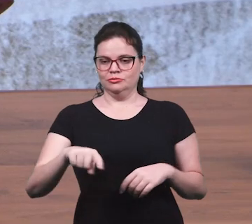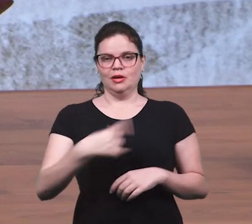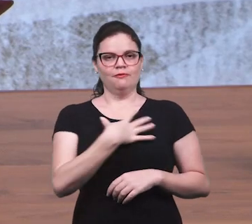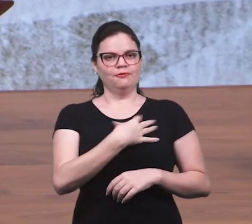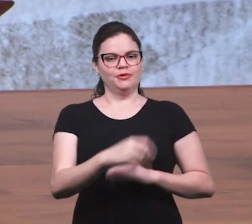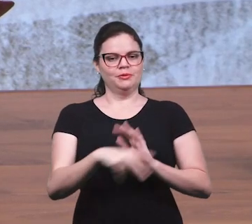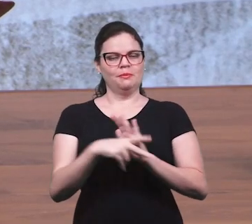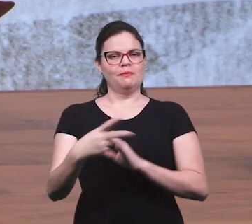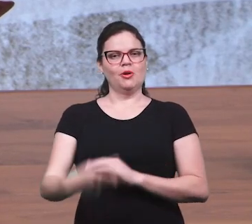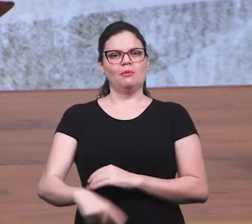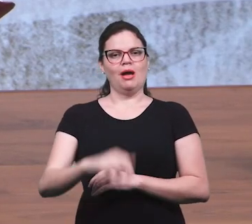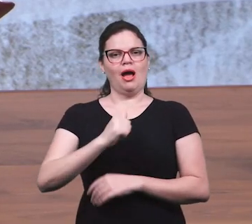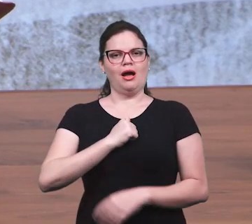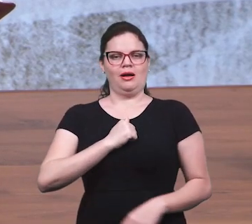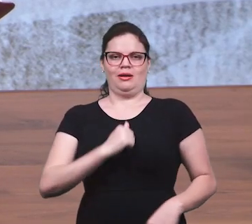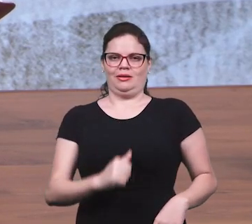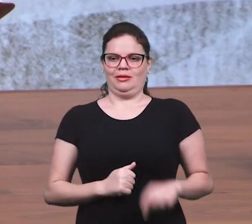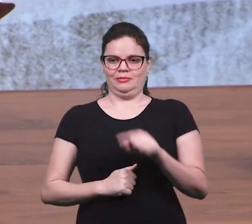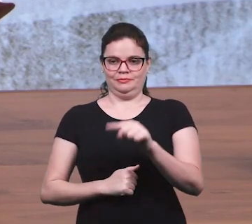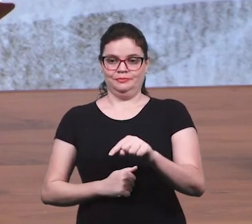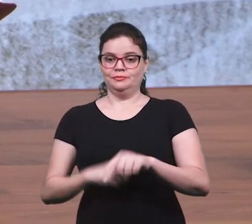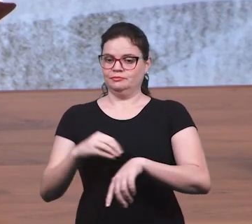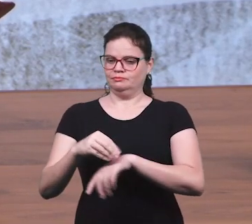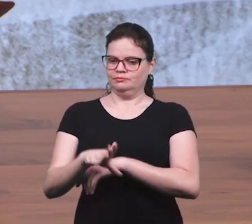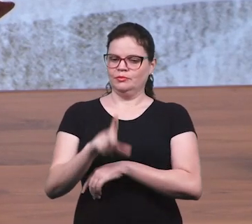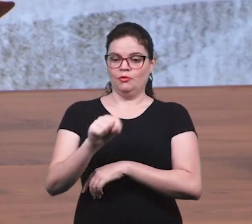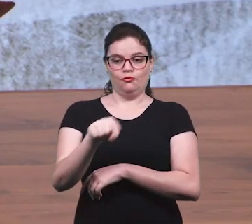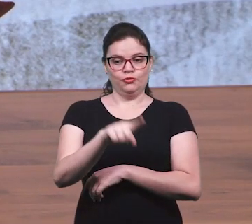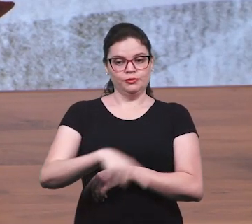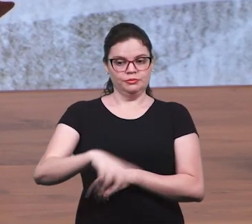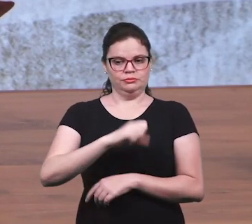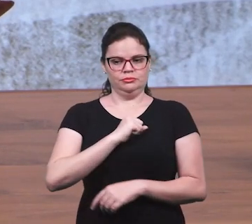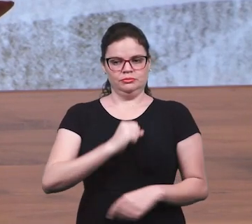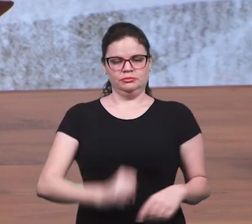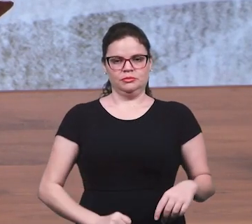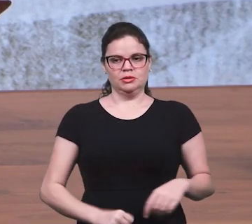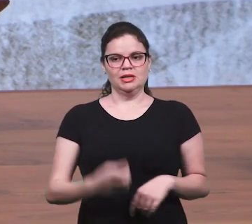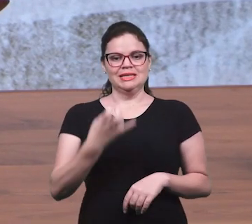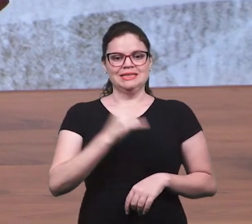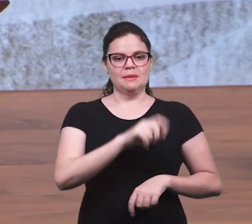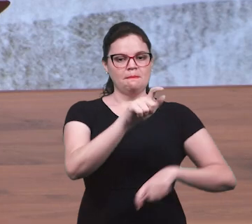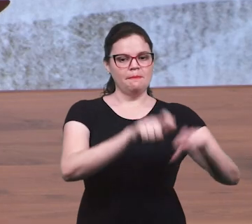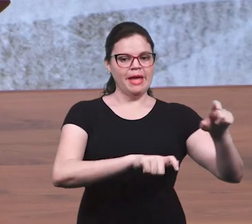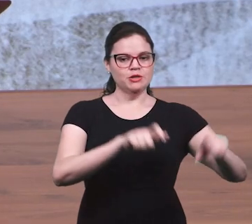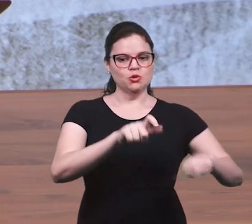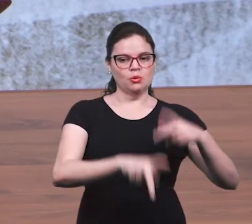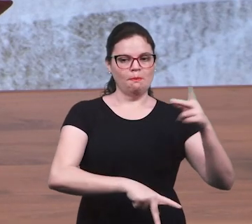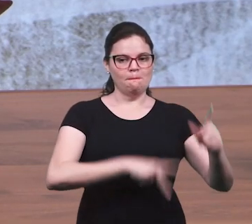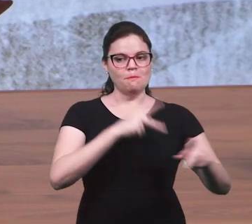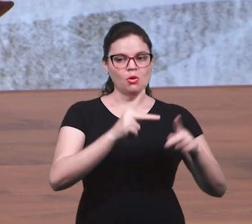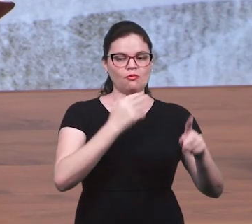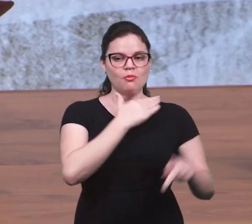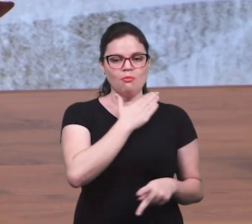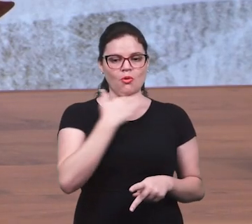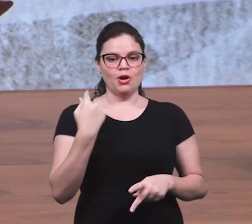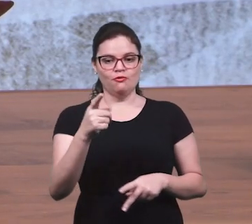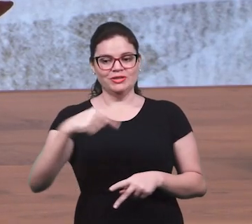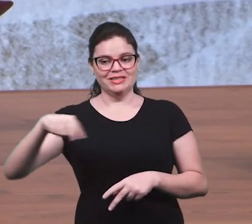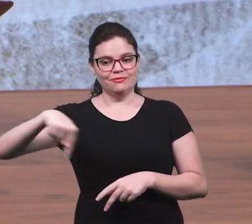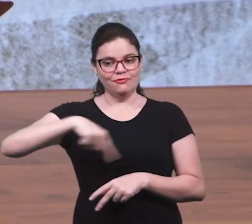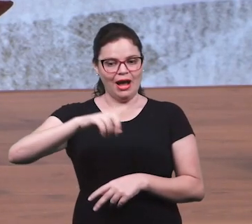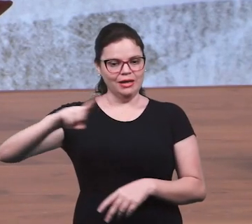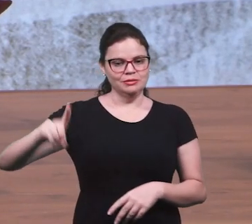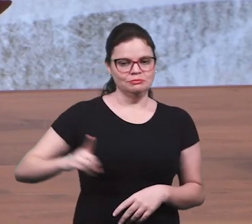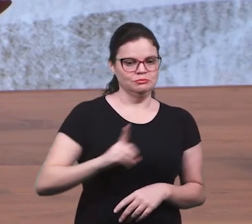o sacerdote não se contaminará por causa do morto entre os seus povos, salvo